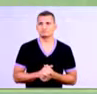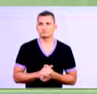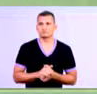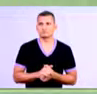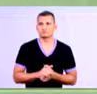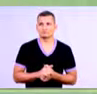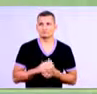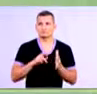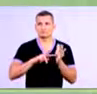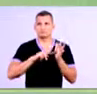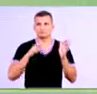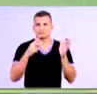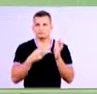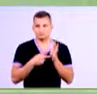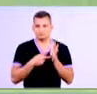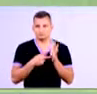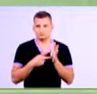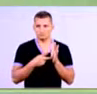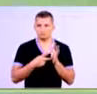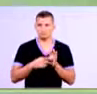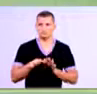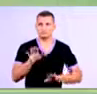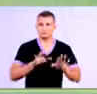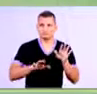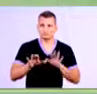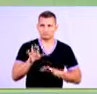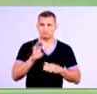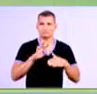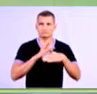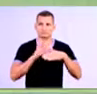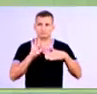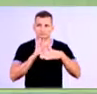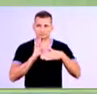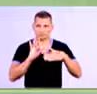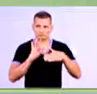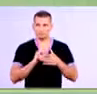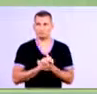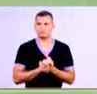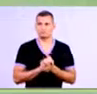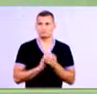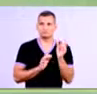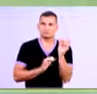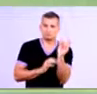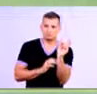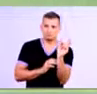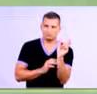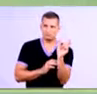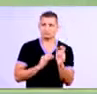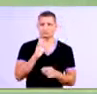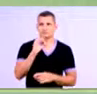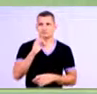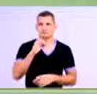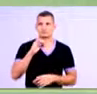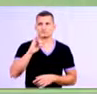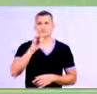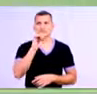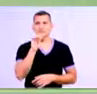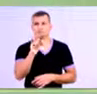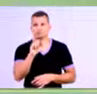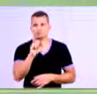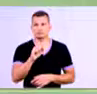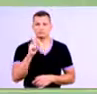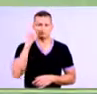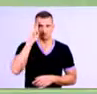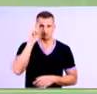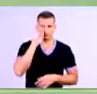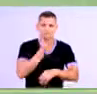Os significados, cuidados com símbolos, abreviações, códigos, etc. Lembre quando a gente está acostumado,